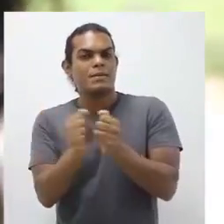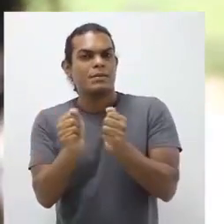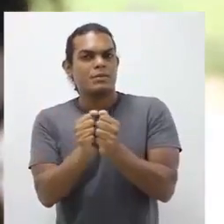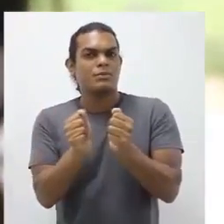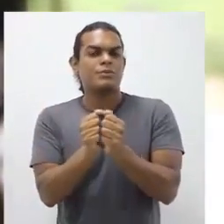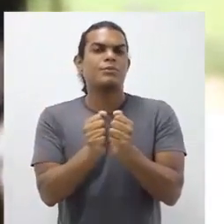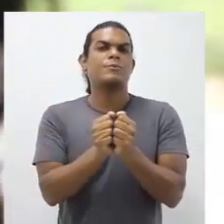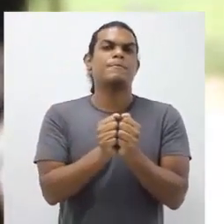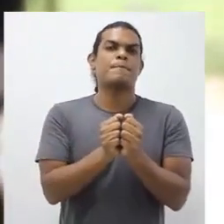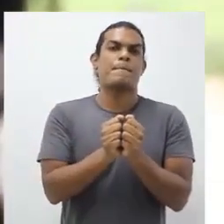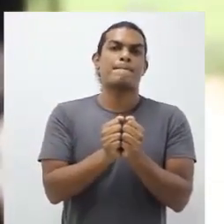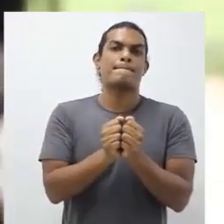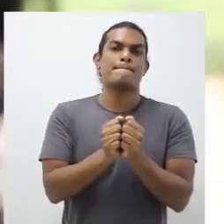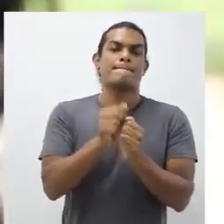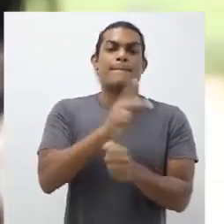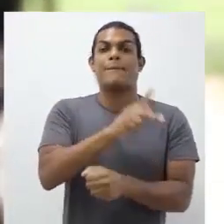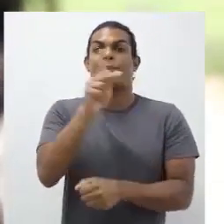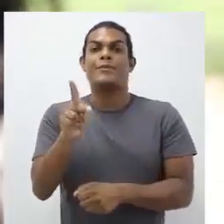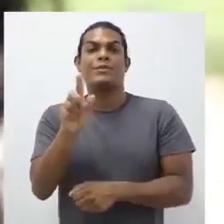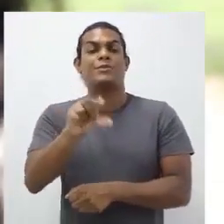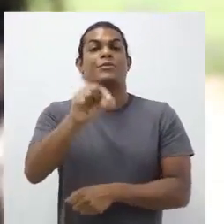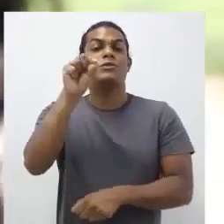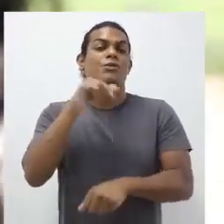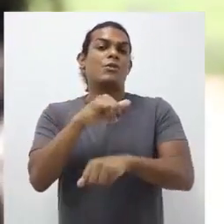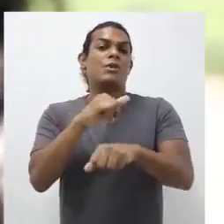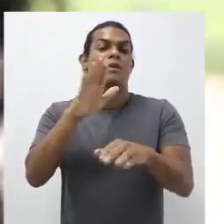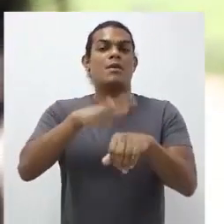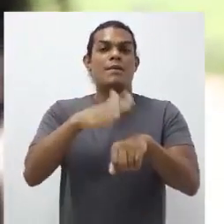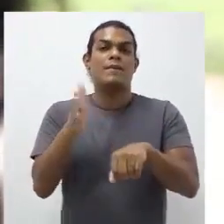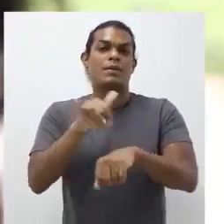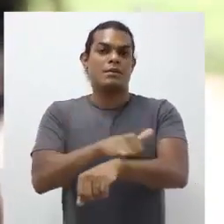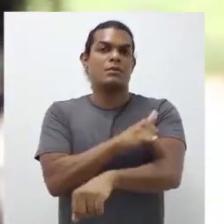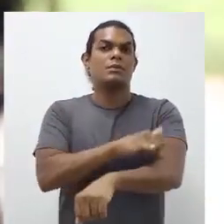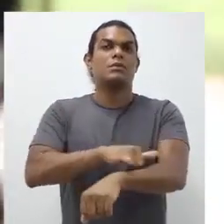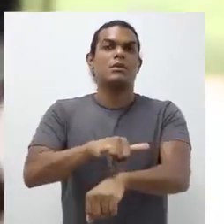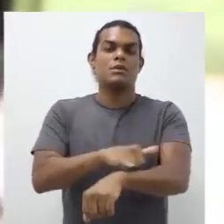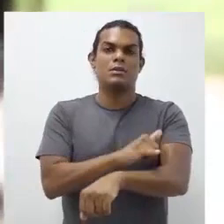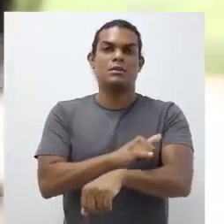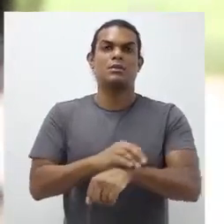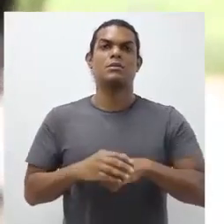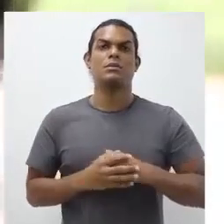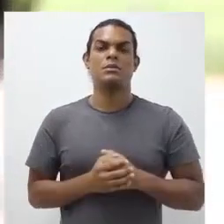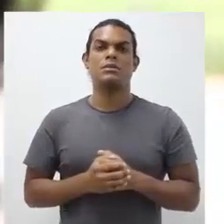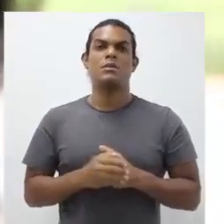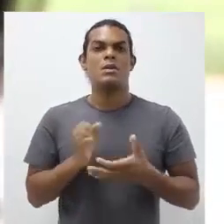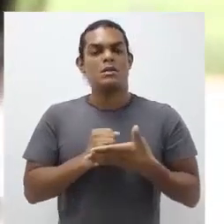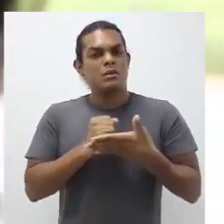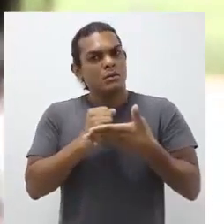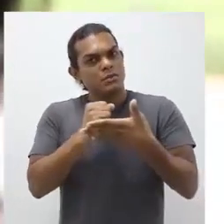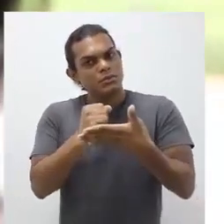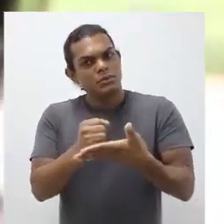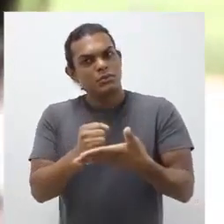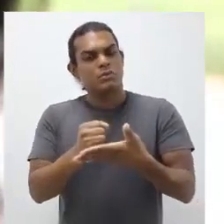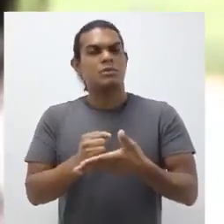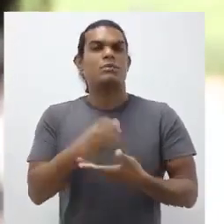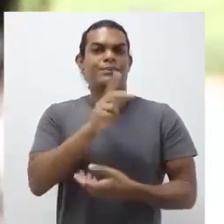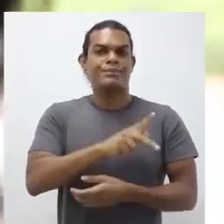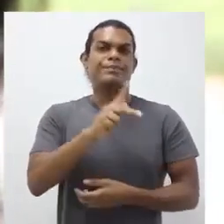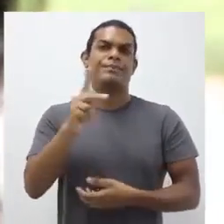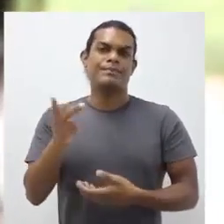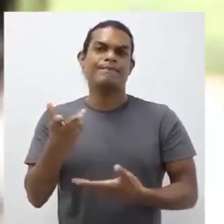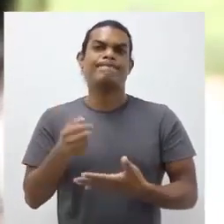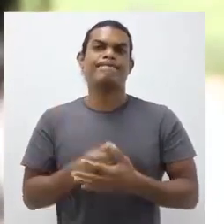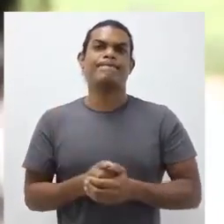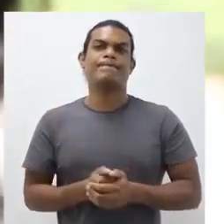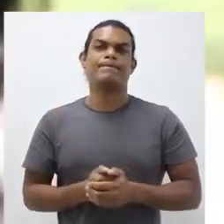quais os encaminhamentos que podemos ter e auxiliamos o professor na medida em que ele necessita. E